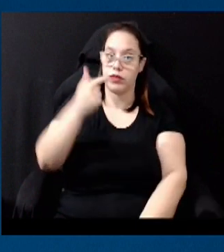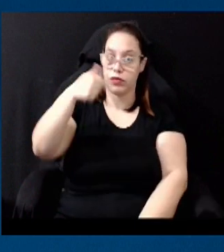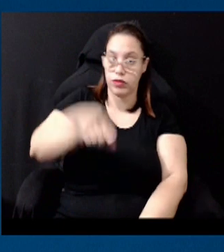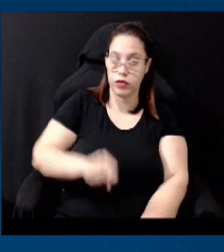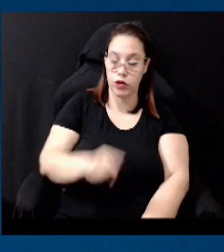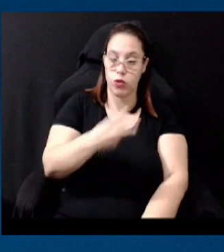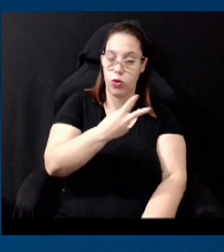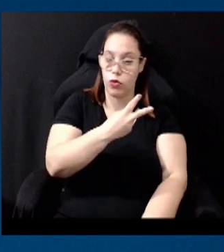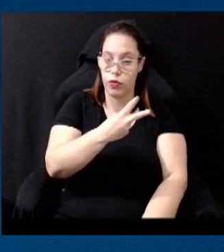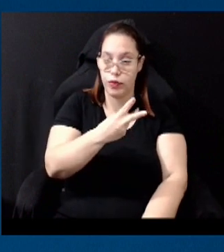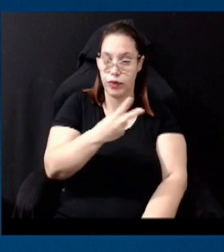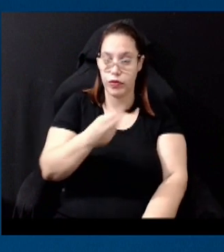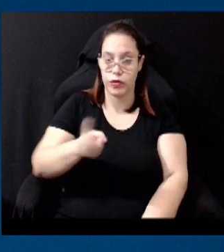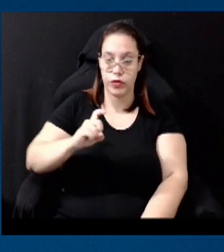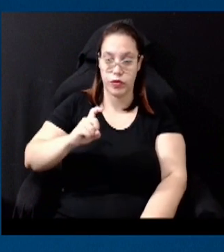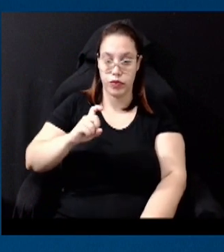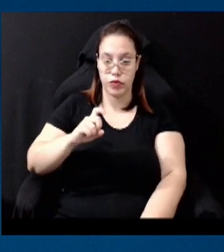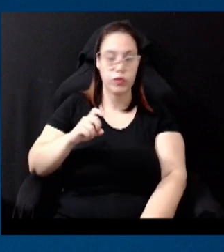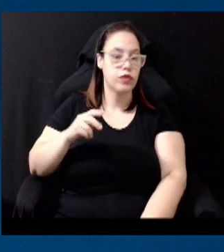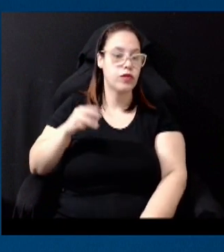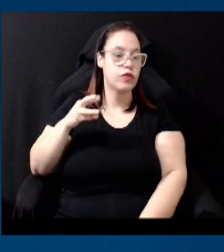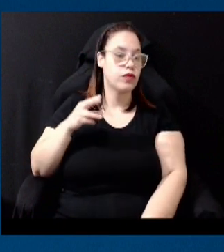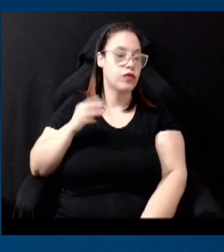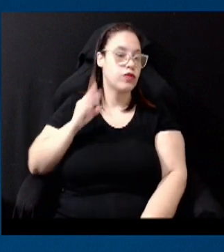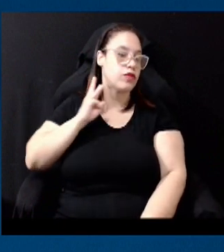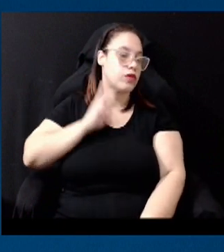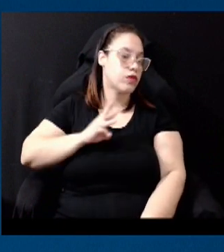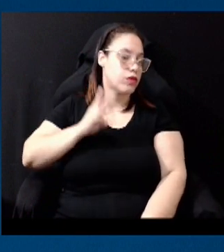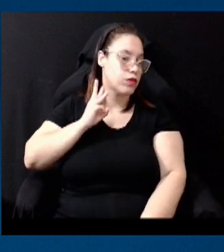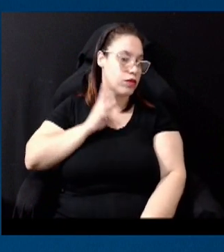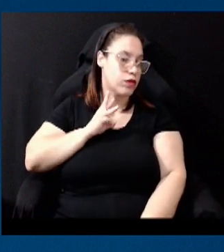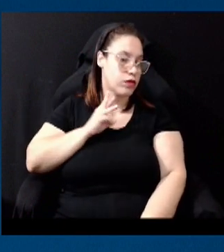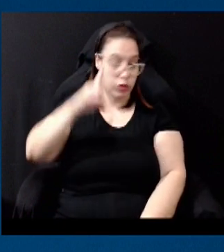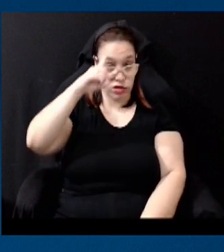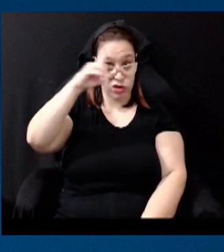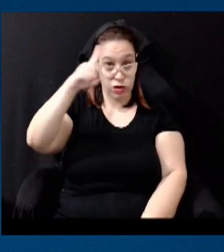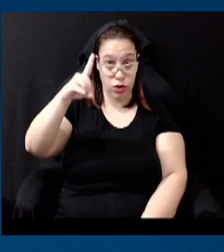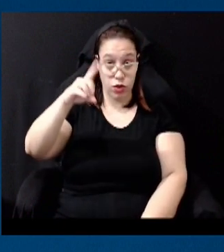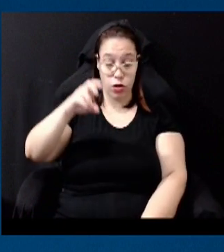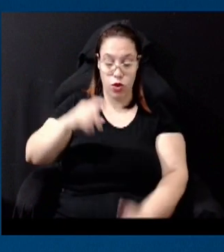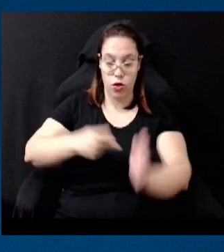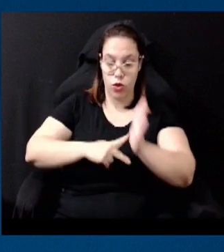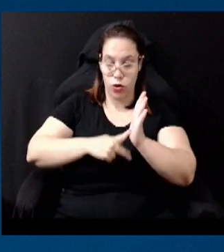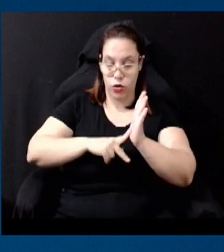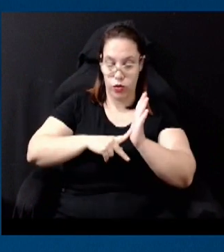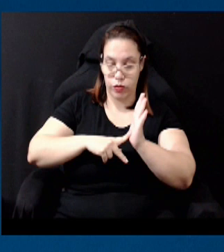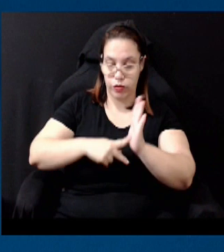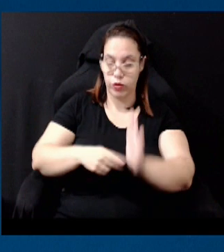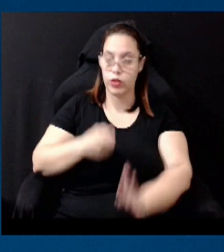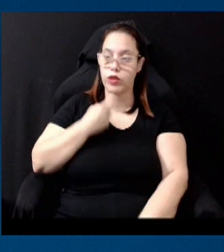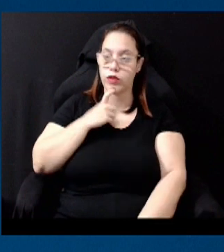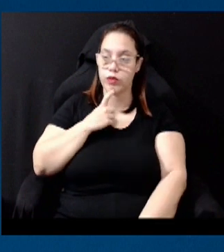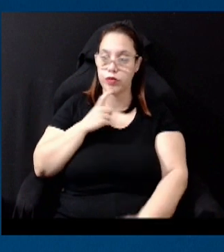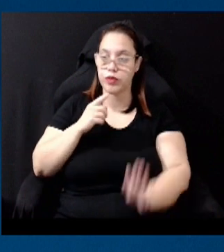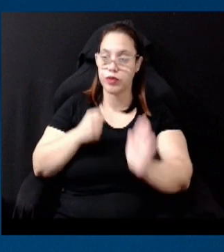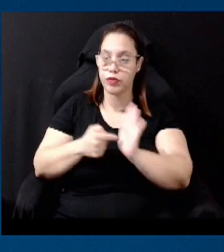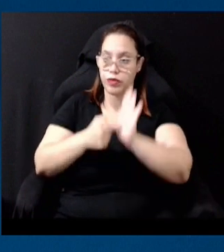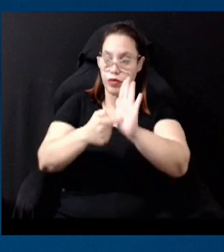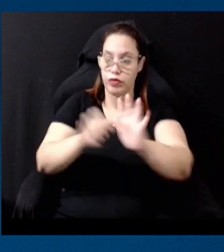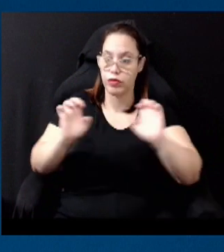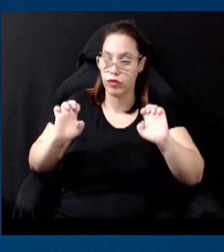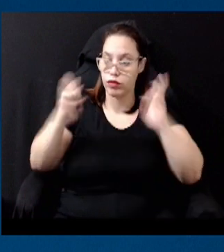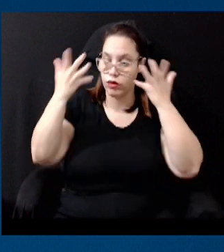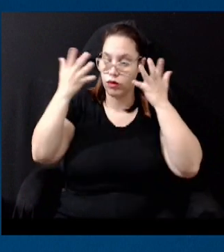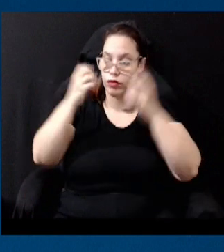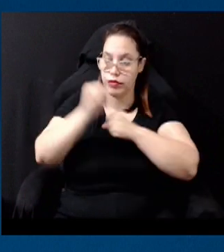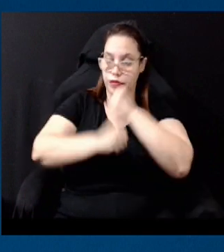do ex-vereador Cecílio Santos, que institui o Dia do Síndico no município de Campinas. A data deverá ser celebrada